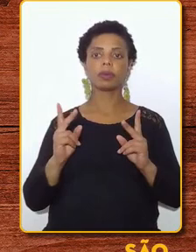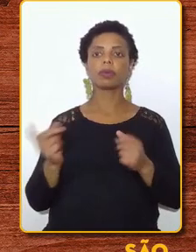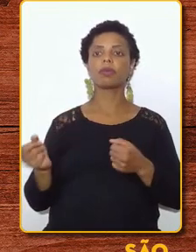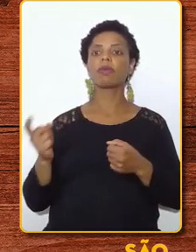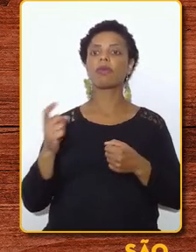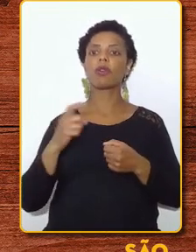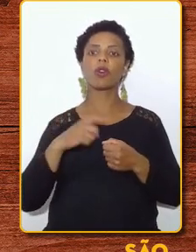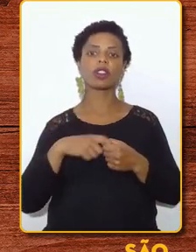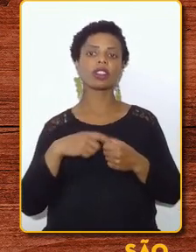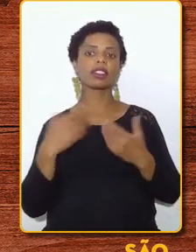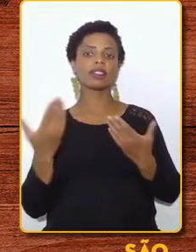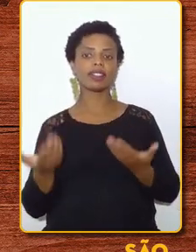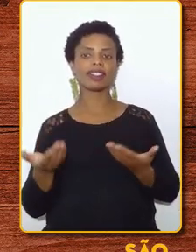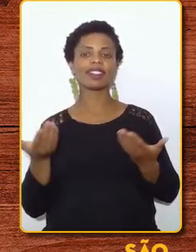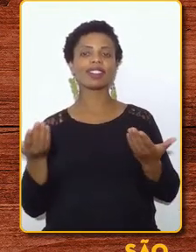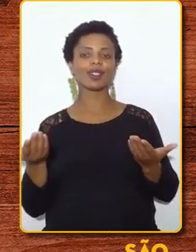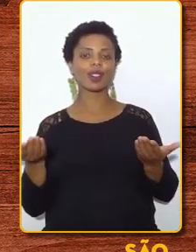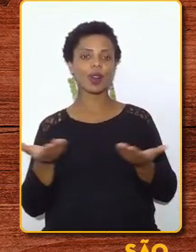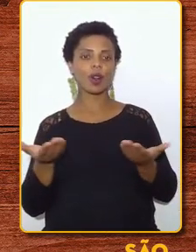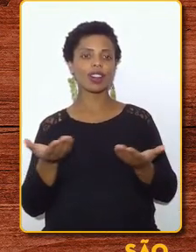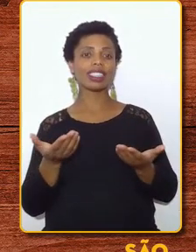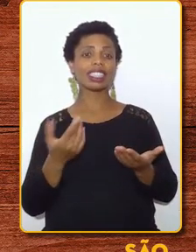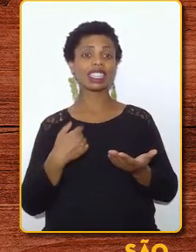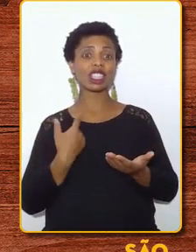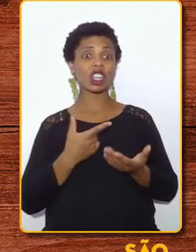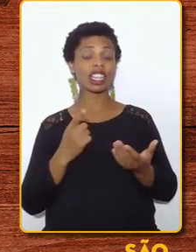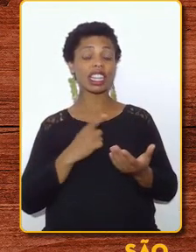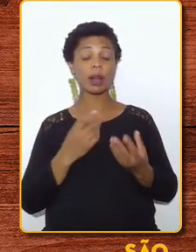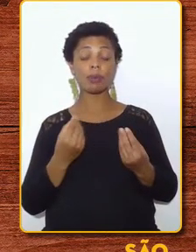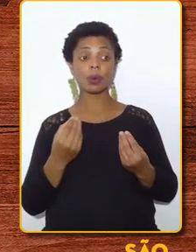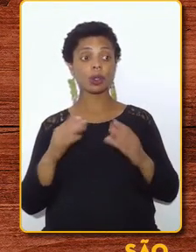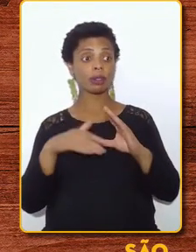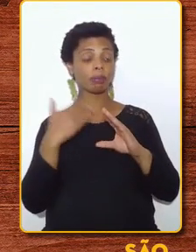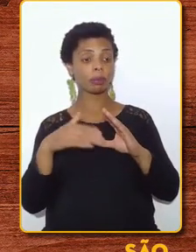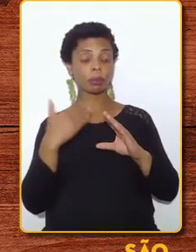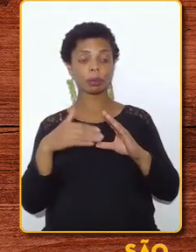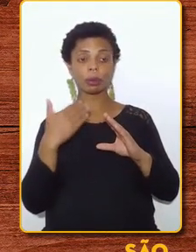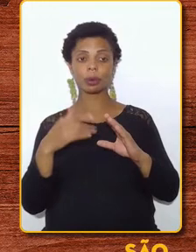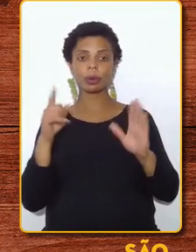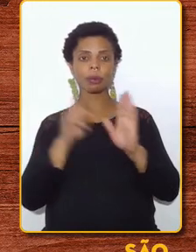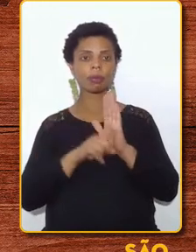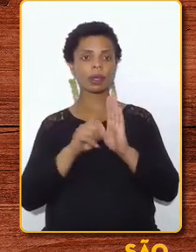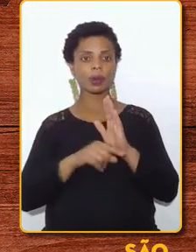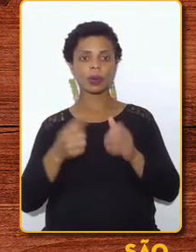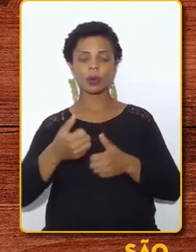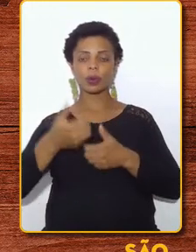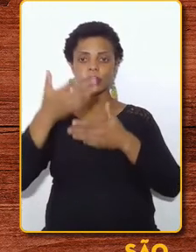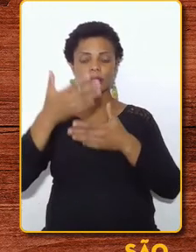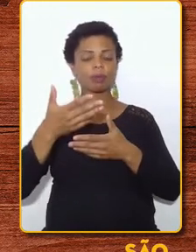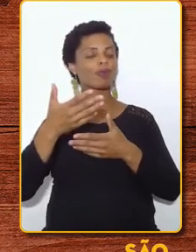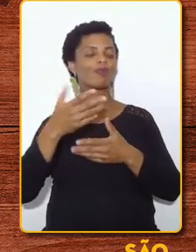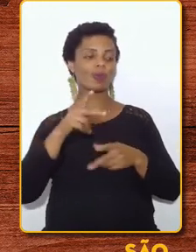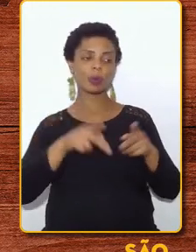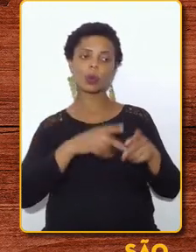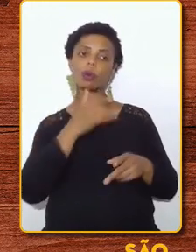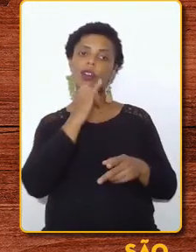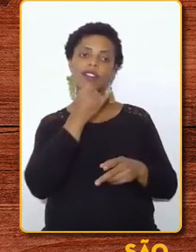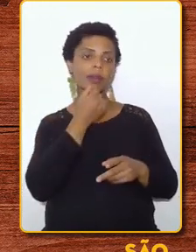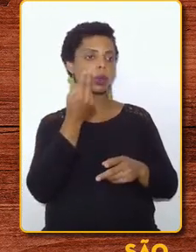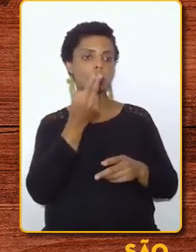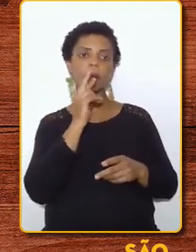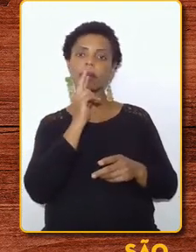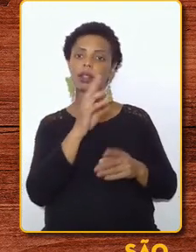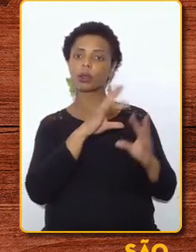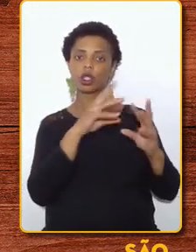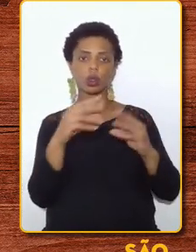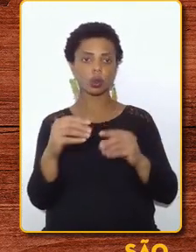Vou passar uma pergunta. A gente está cheio de perguntas do público, pessoal. A gente não vai ter tempo de responder a todas as perguntas,